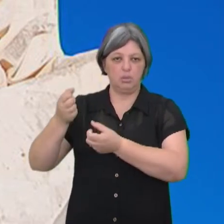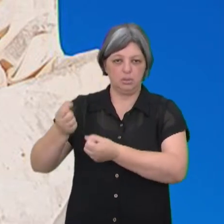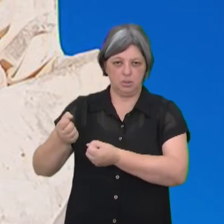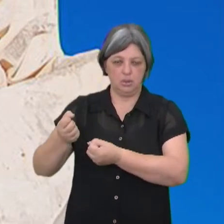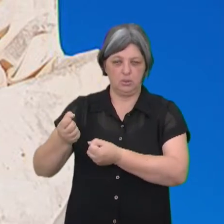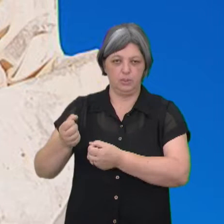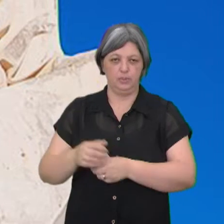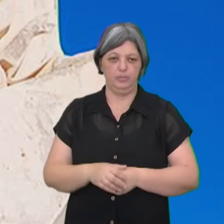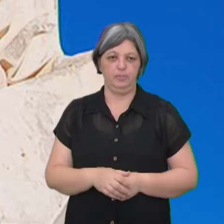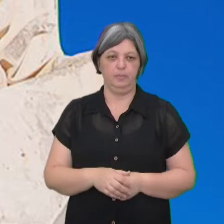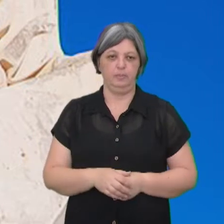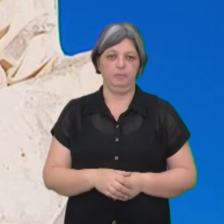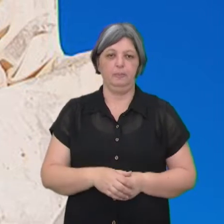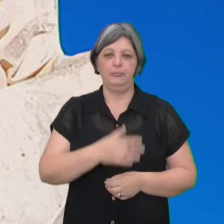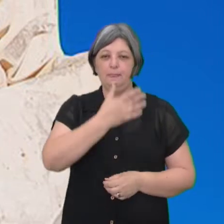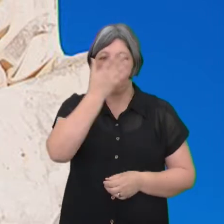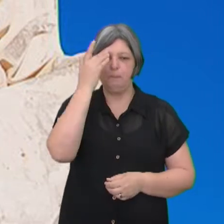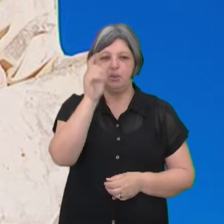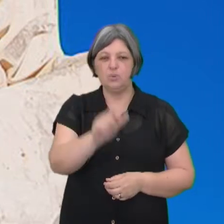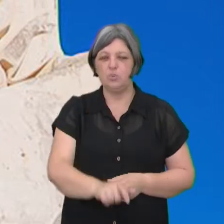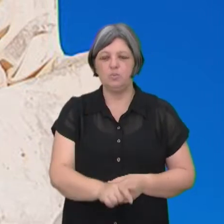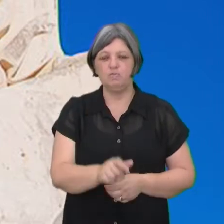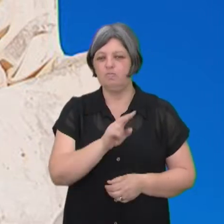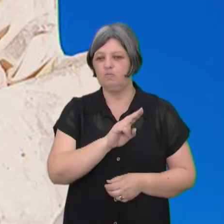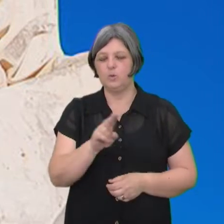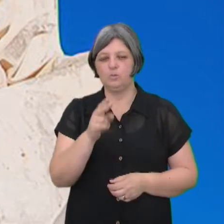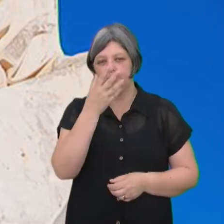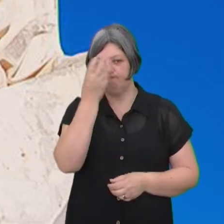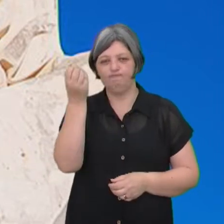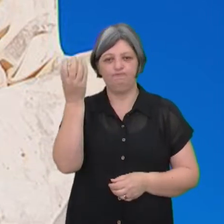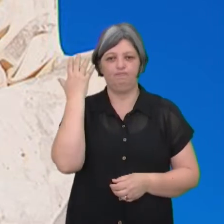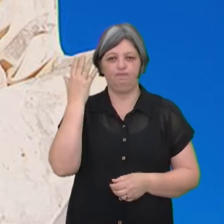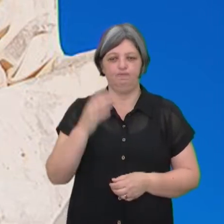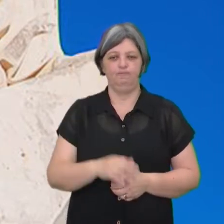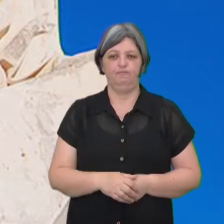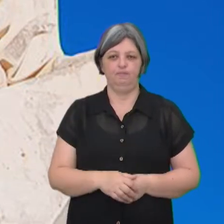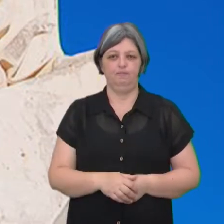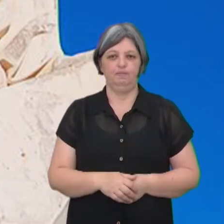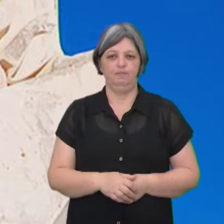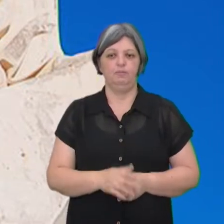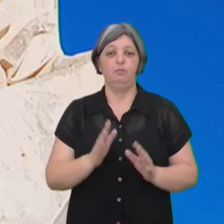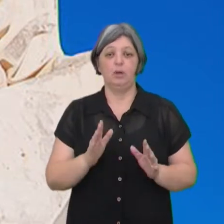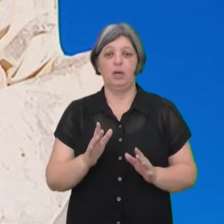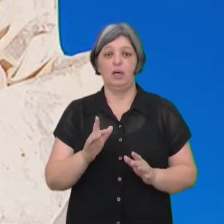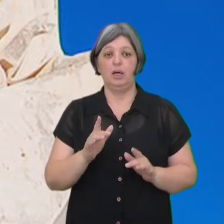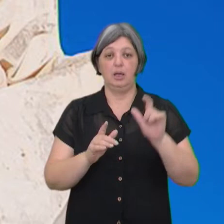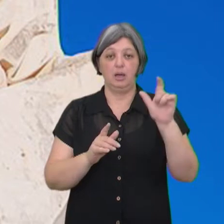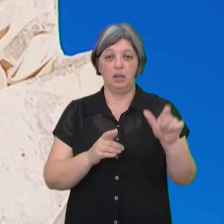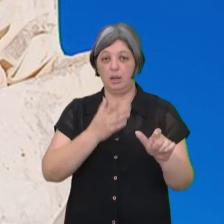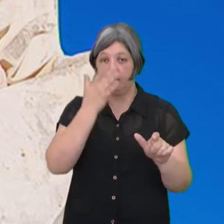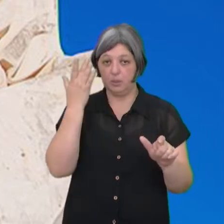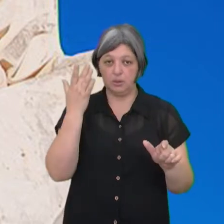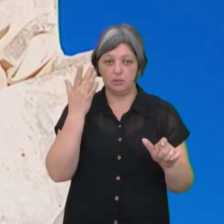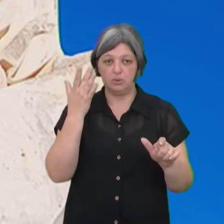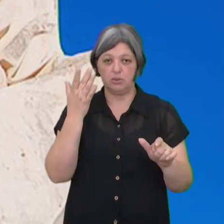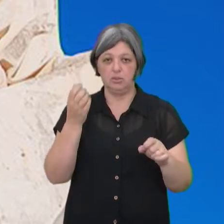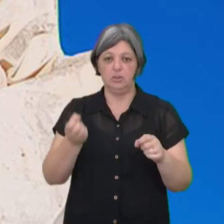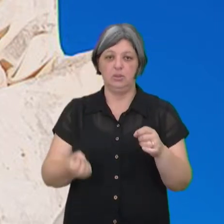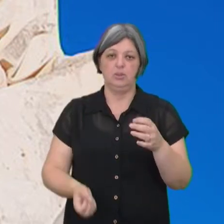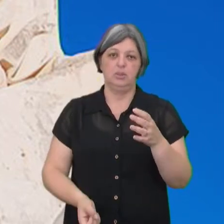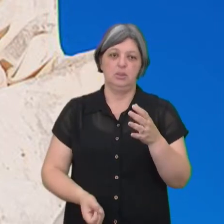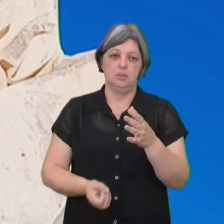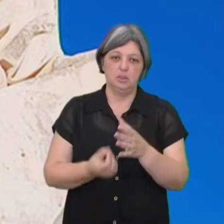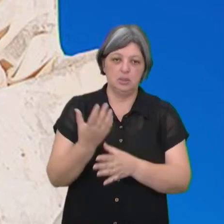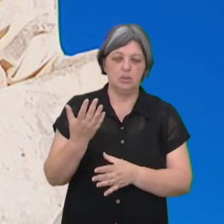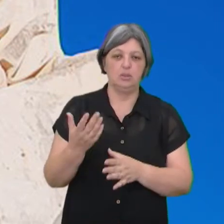que... eu não estou me lembrando o nome dele agora, mas é a pessoa que criou a Escola de Sagres,